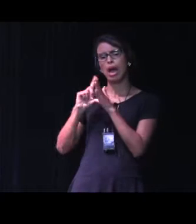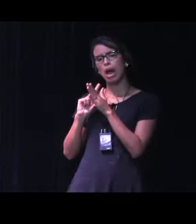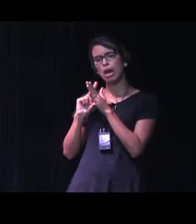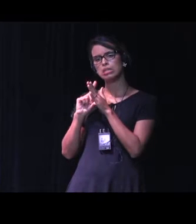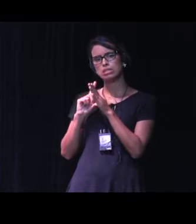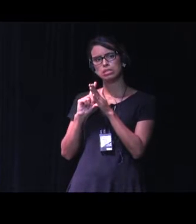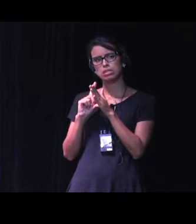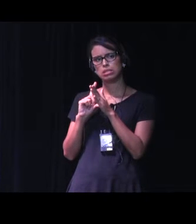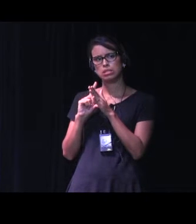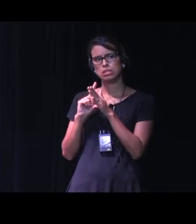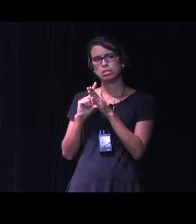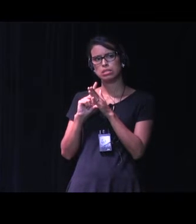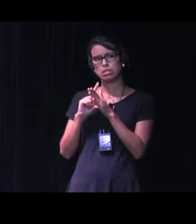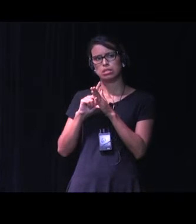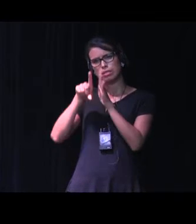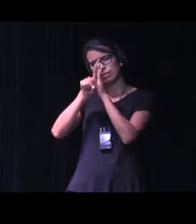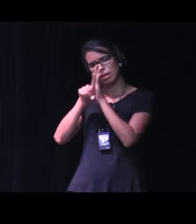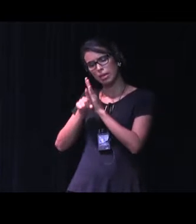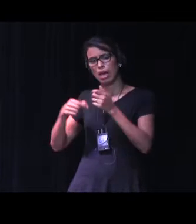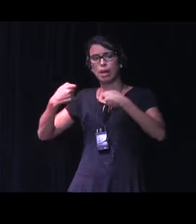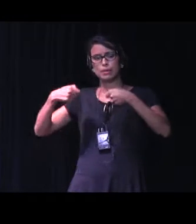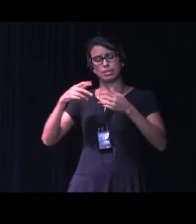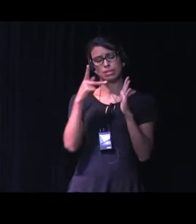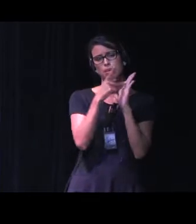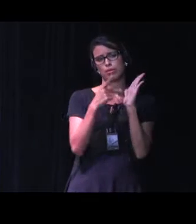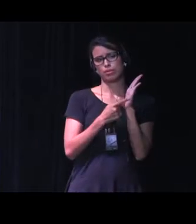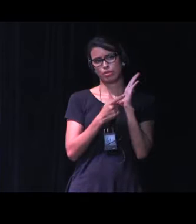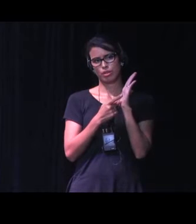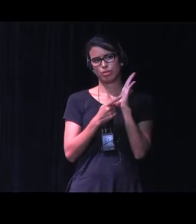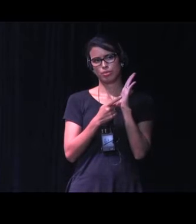antes de que nos encomendem alguma coisa, seria bom fazer protótipos.